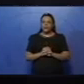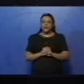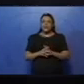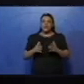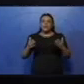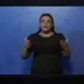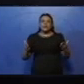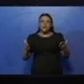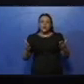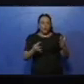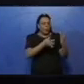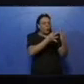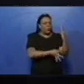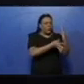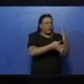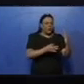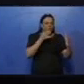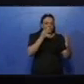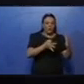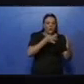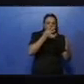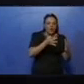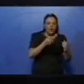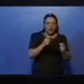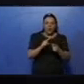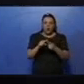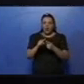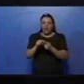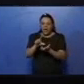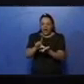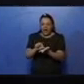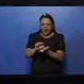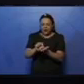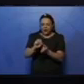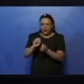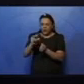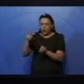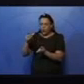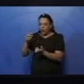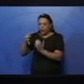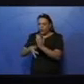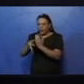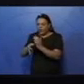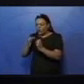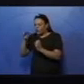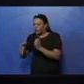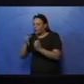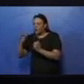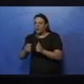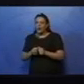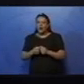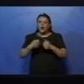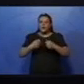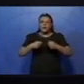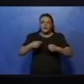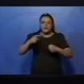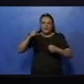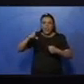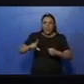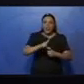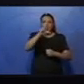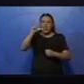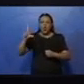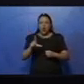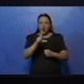Apesar disso, um texto de opinião, como um artigo ou um editorial, deve estruturar o pensamento com rigor lógico e apresentar